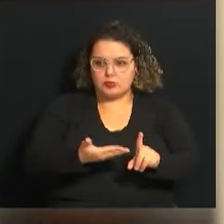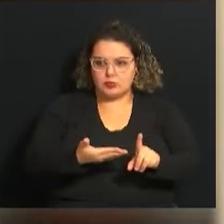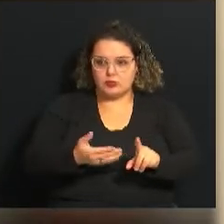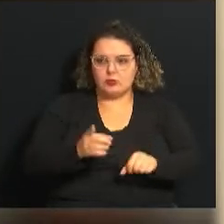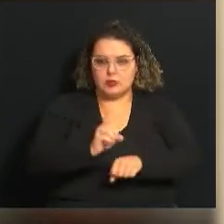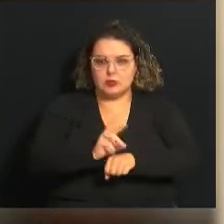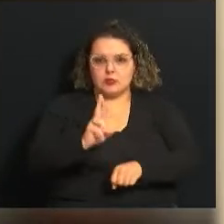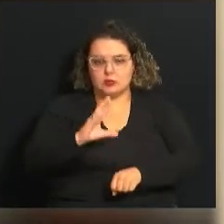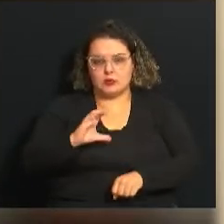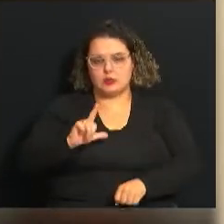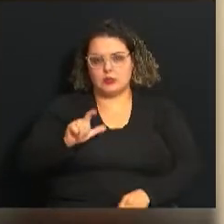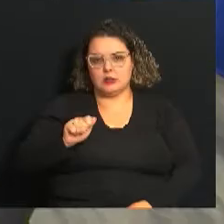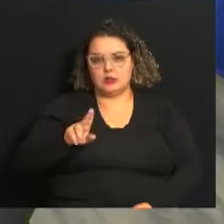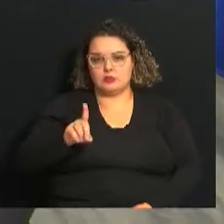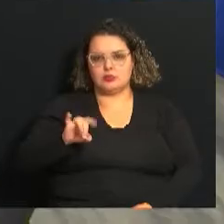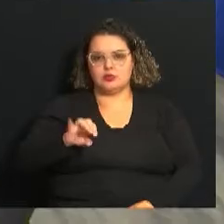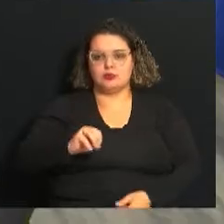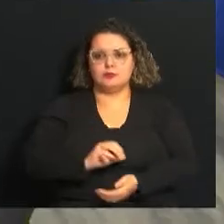Cláudio.